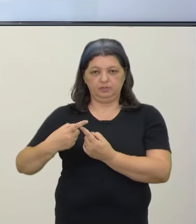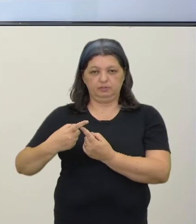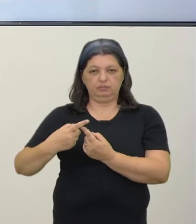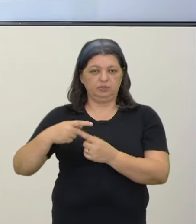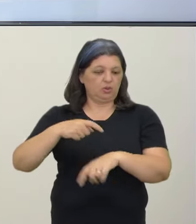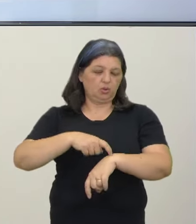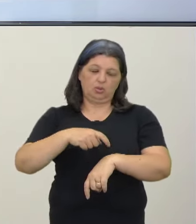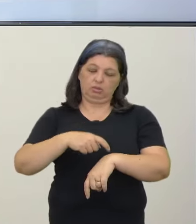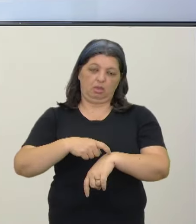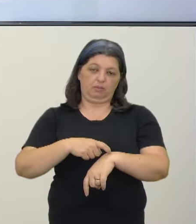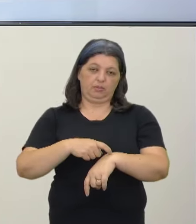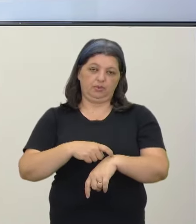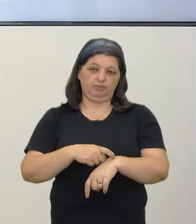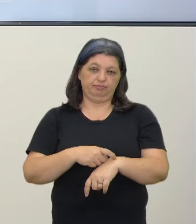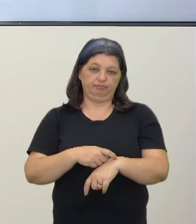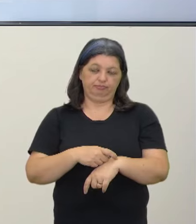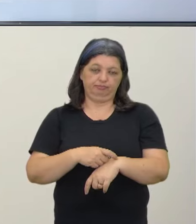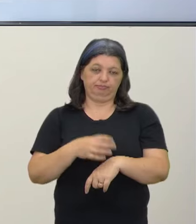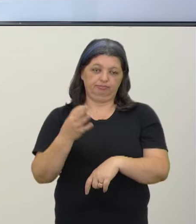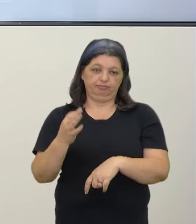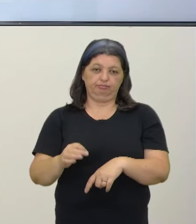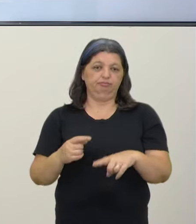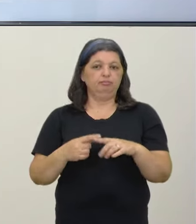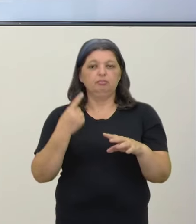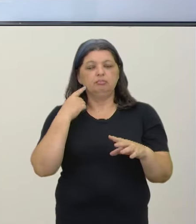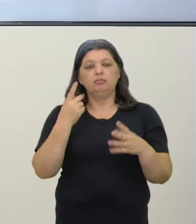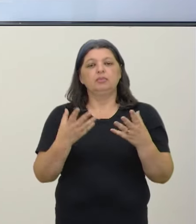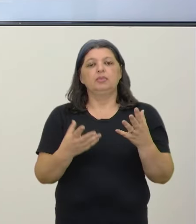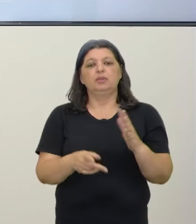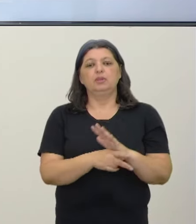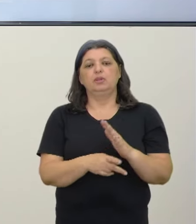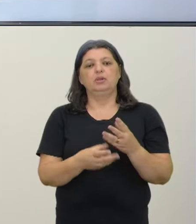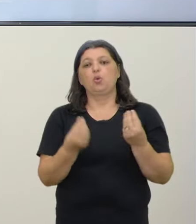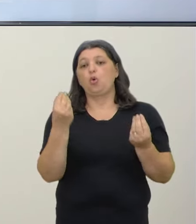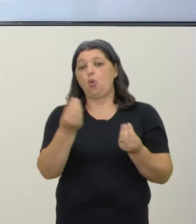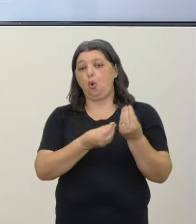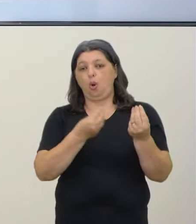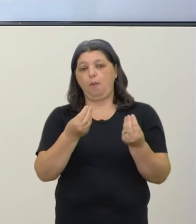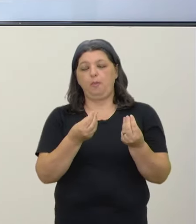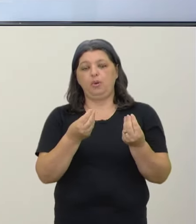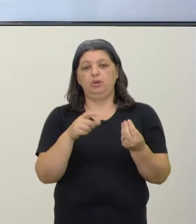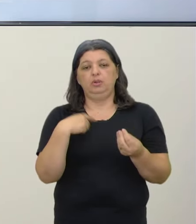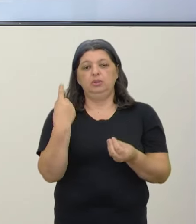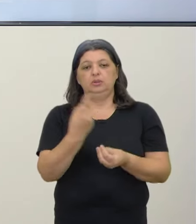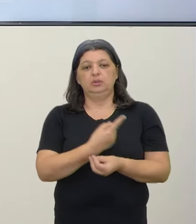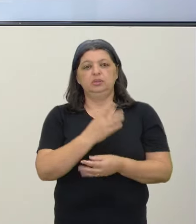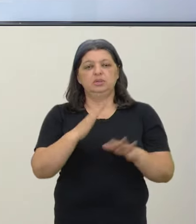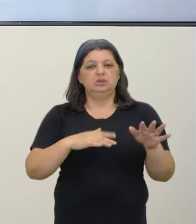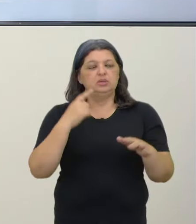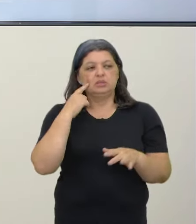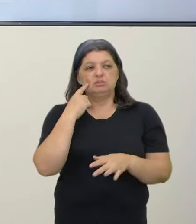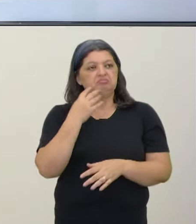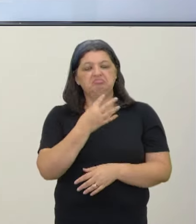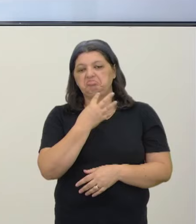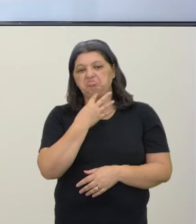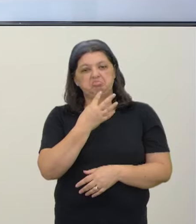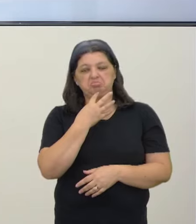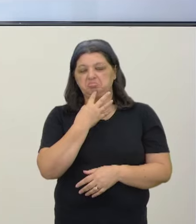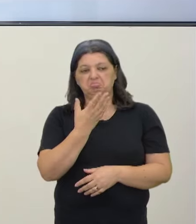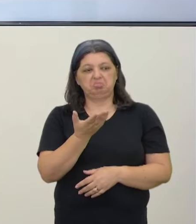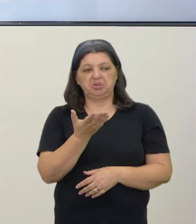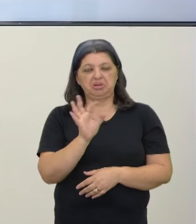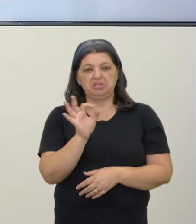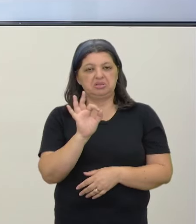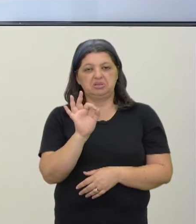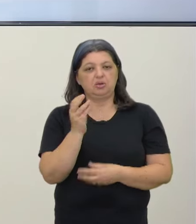tempo. E aí, como a gente também quer mostrar para vocês, né, sobre como a gente muitas vezes desconhece, né,